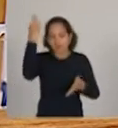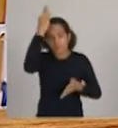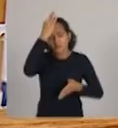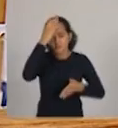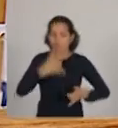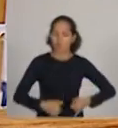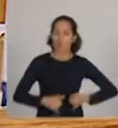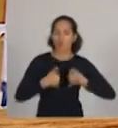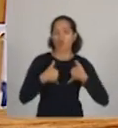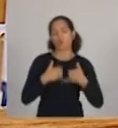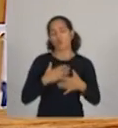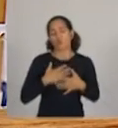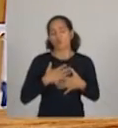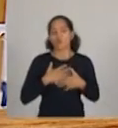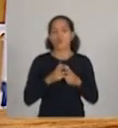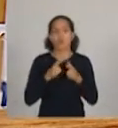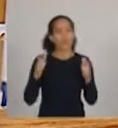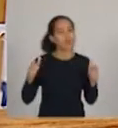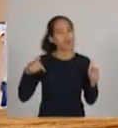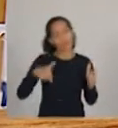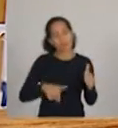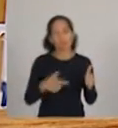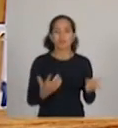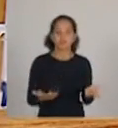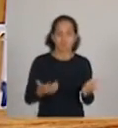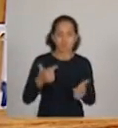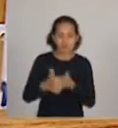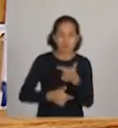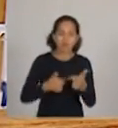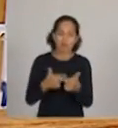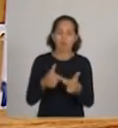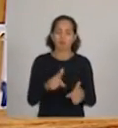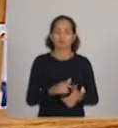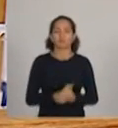muito grande para quem está desenvolvendo esse trabalho.